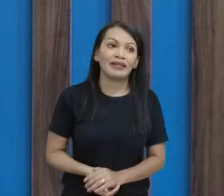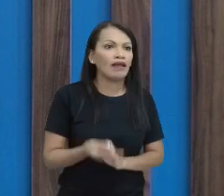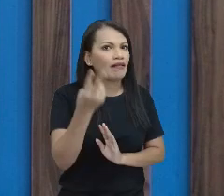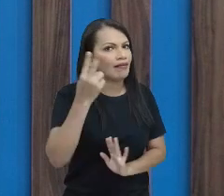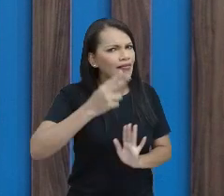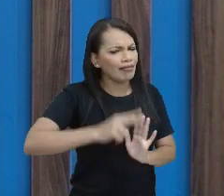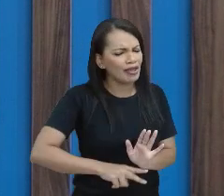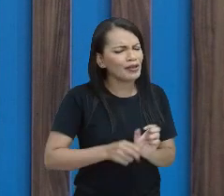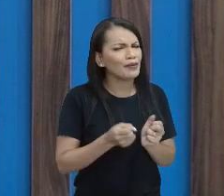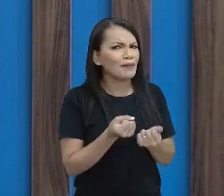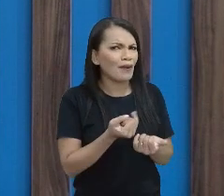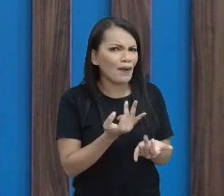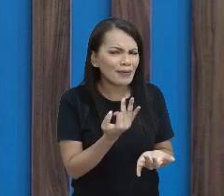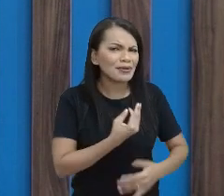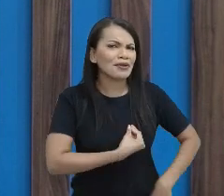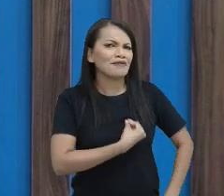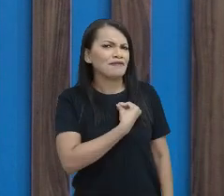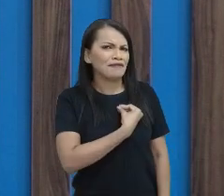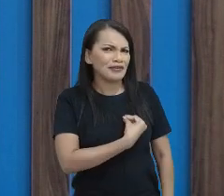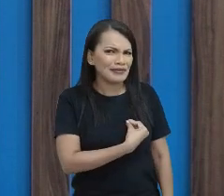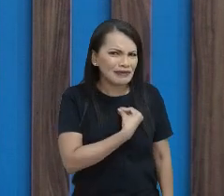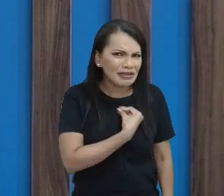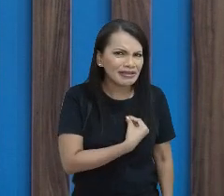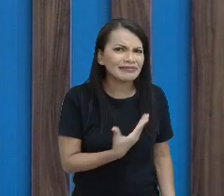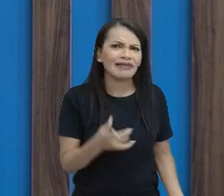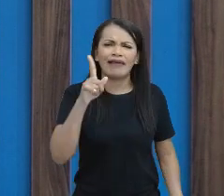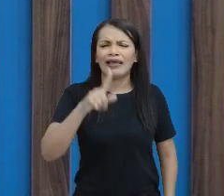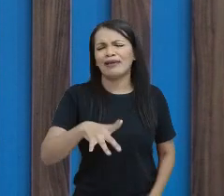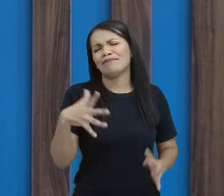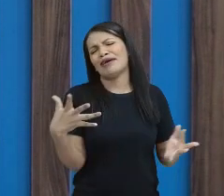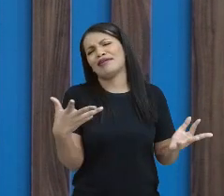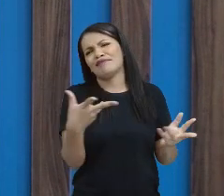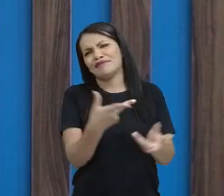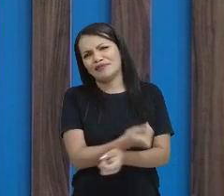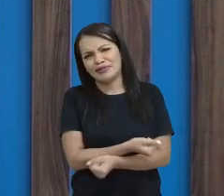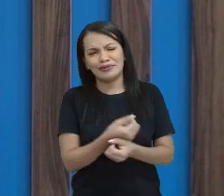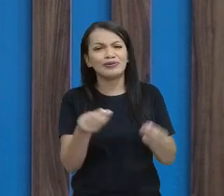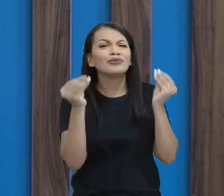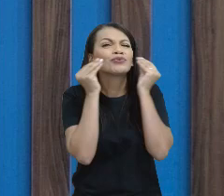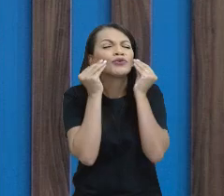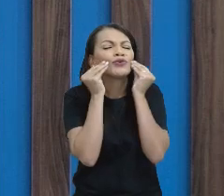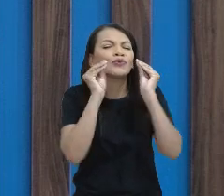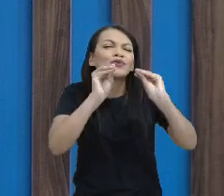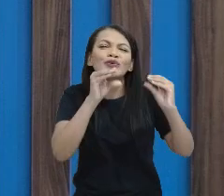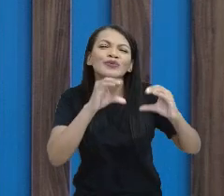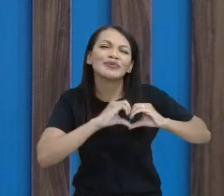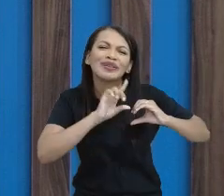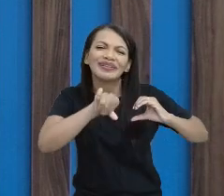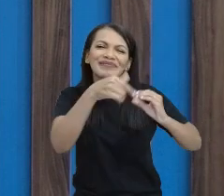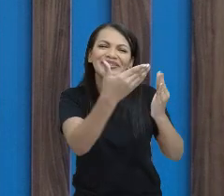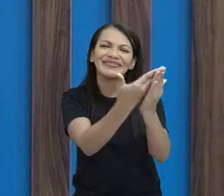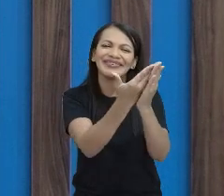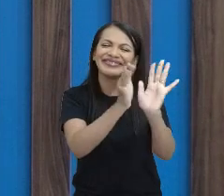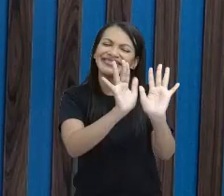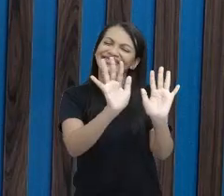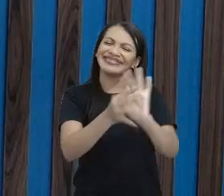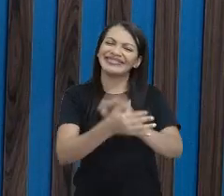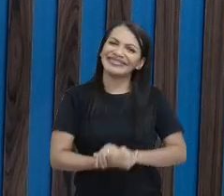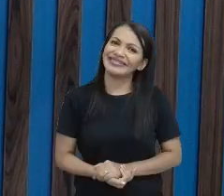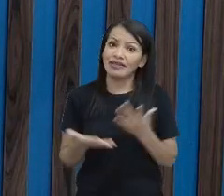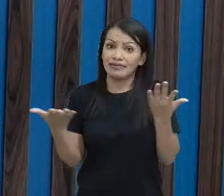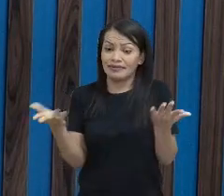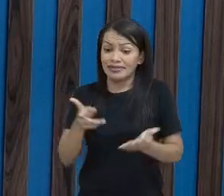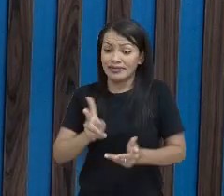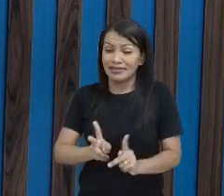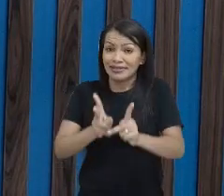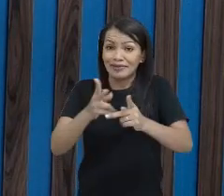Leiam poemas, vivenciem os poemas. É maravilhoso. Então, cheiro no coração de vocês e até a próxima. Minha gente,